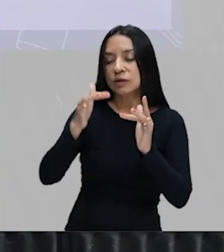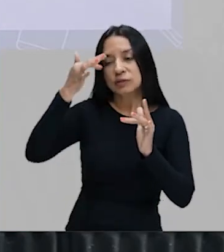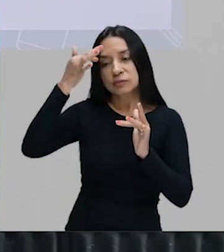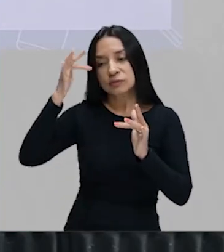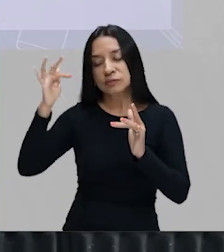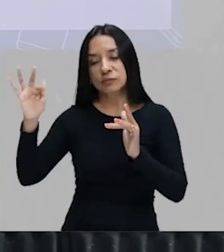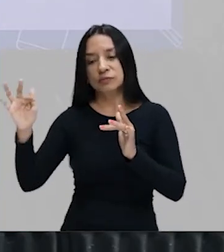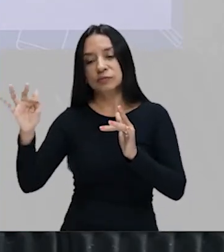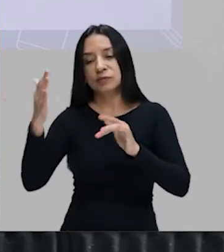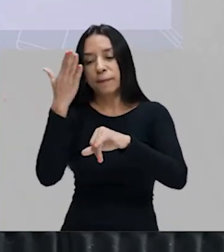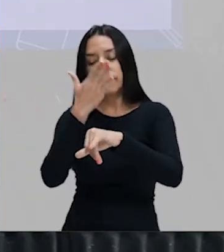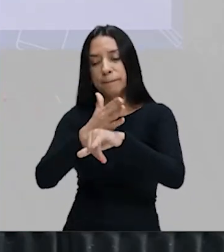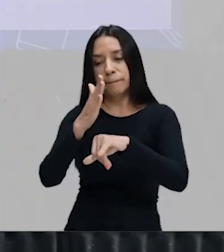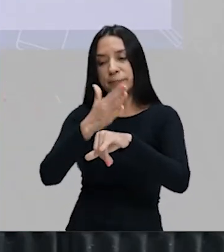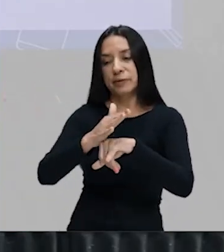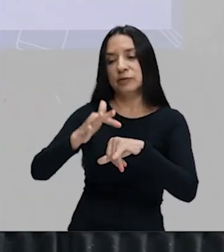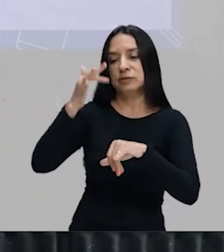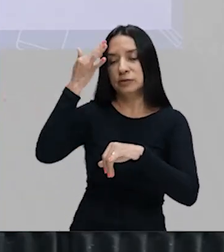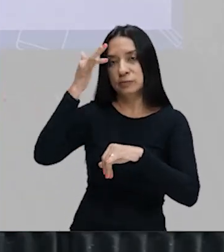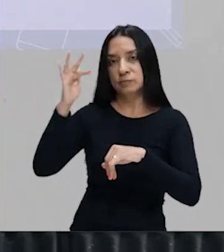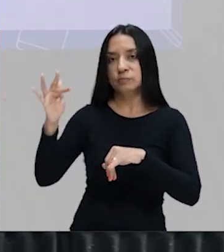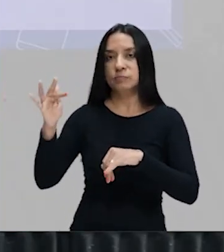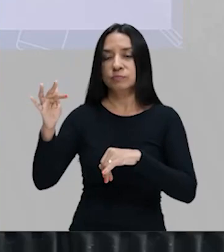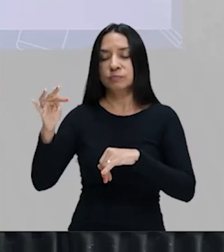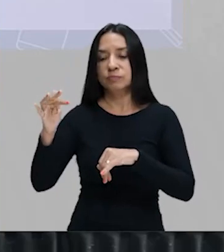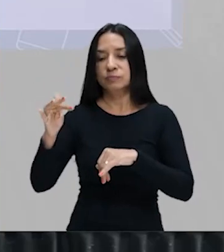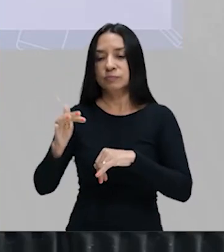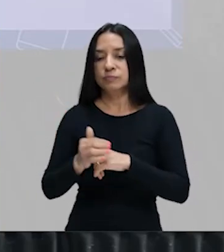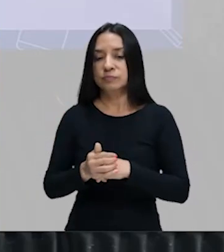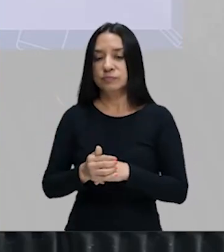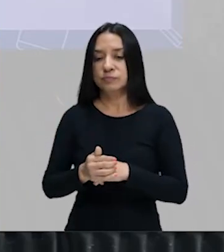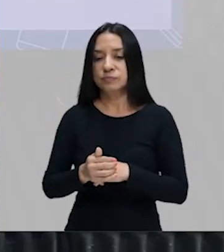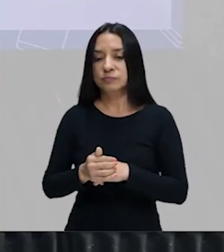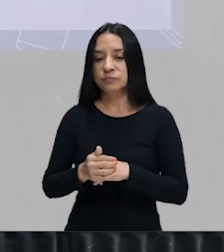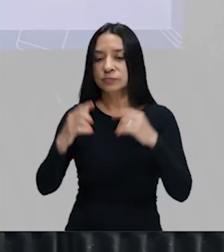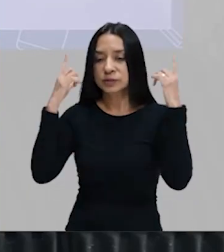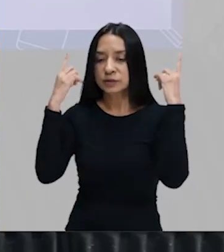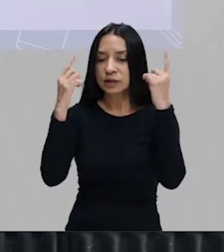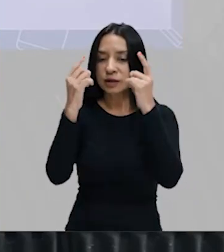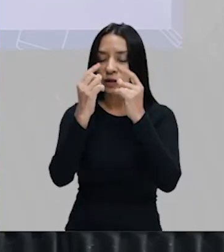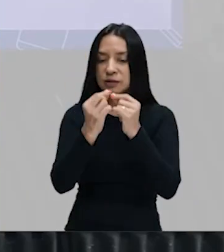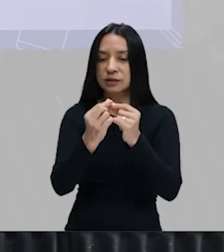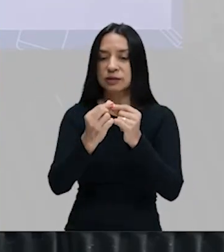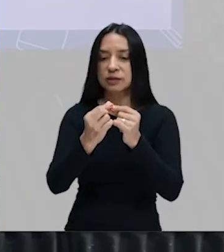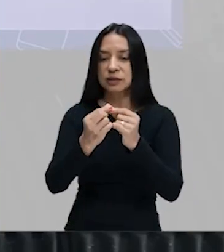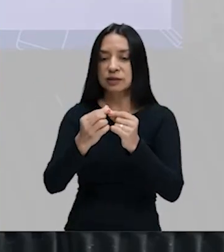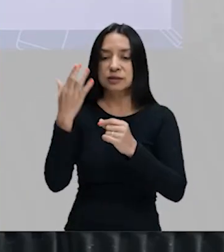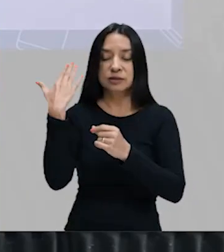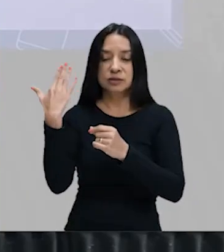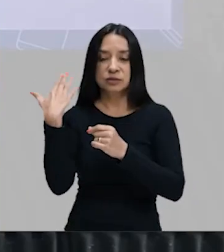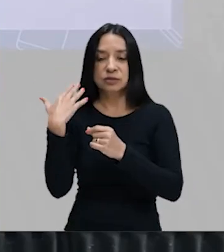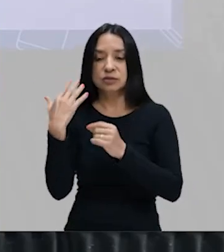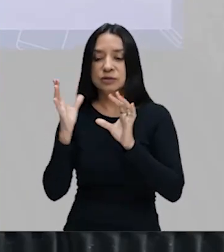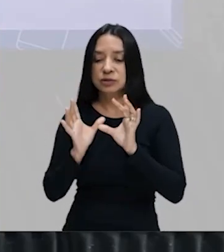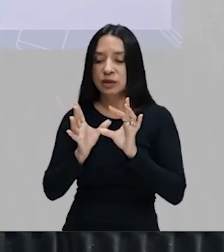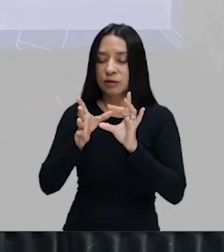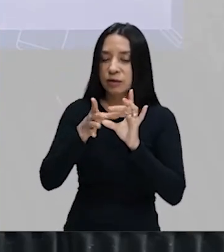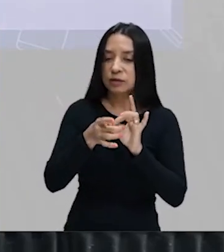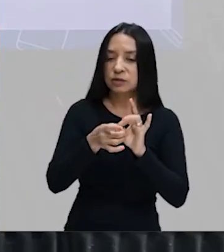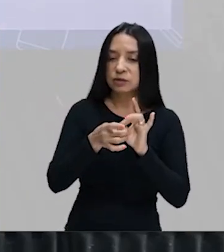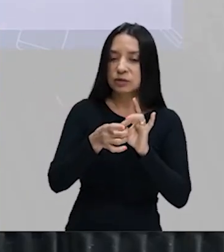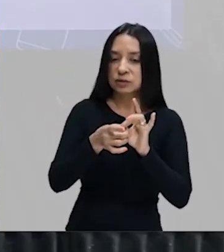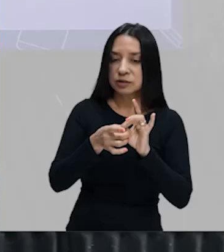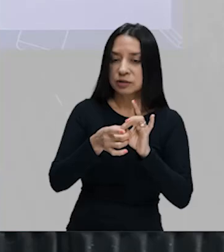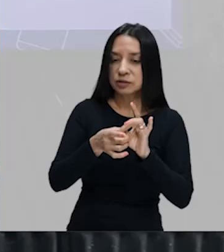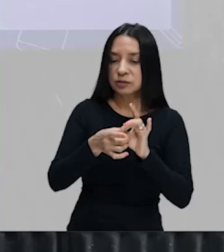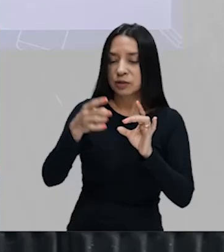desse exercício da filosofia, na Hélade, na Grécia Antiga, está associado aos pensadores que antecederam a Sócrates. Aí nós